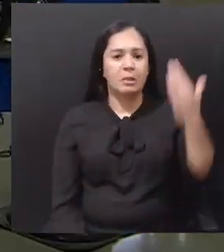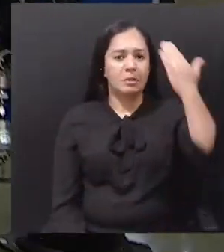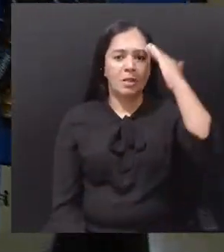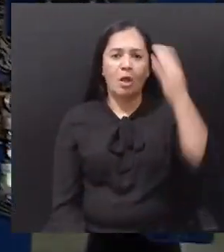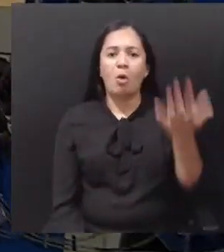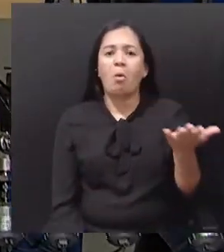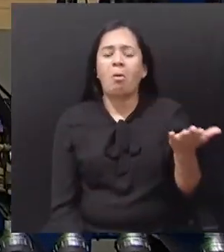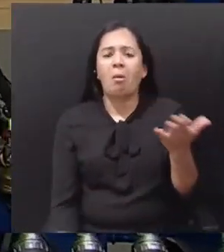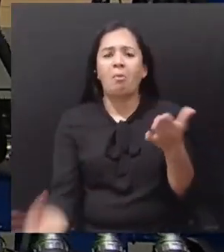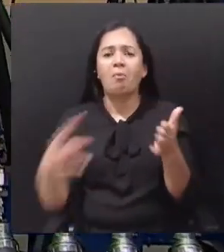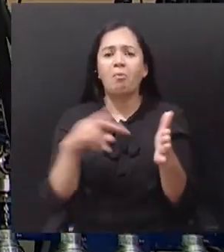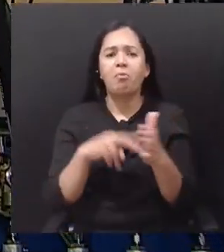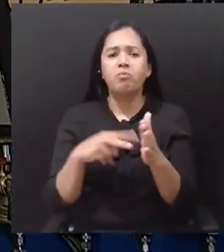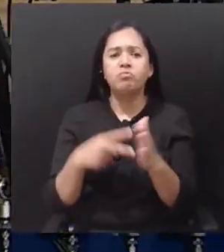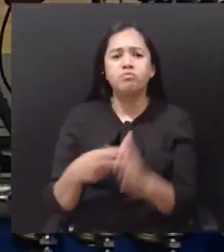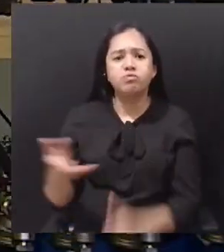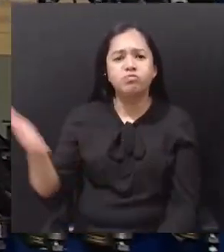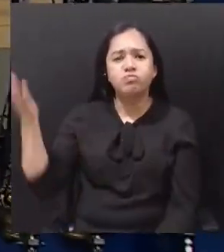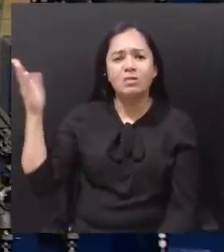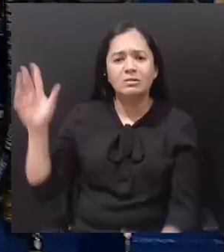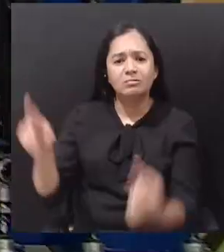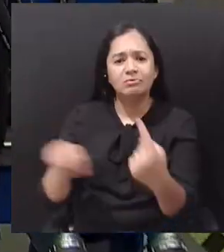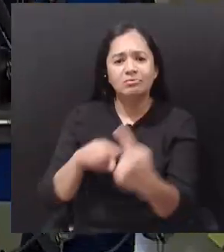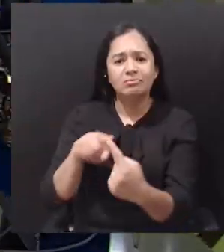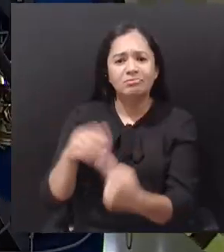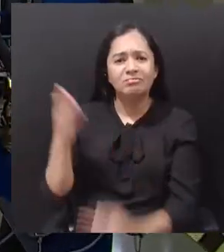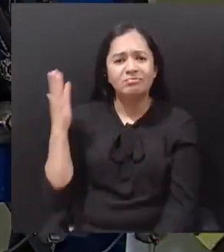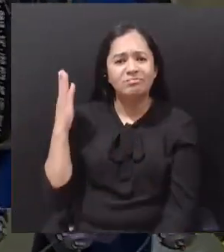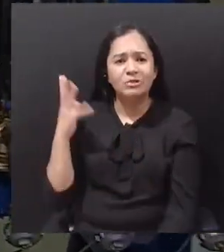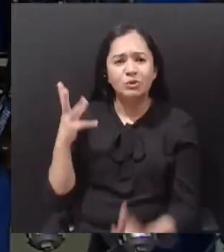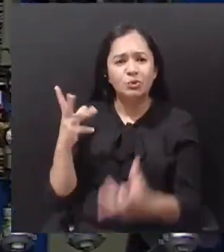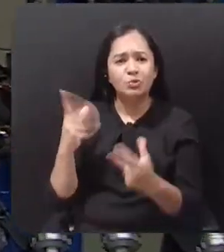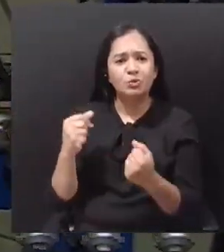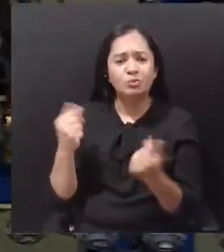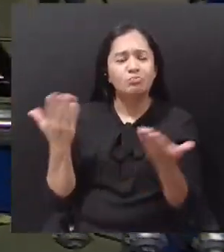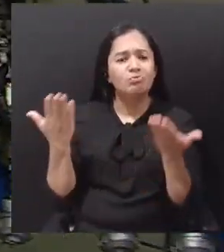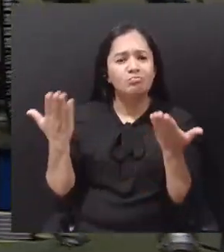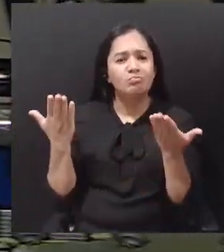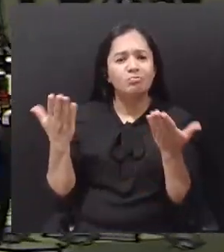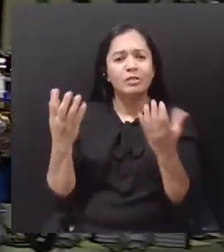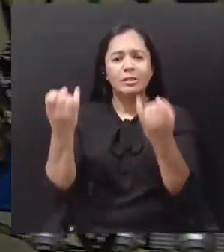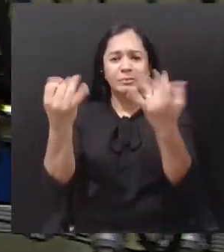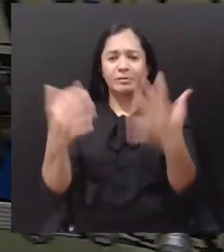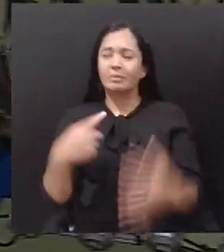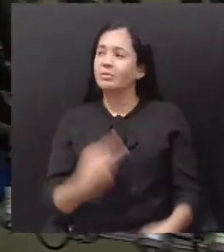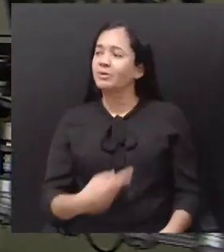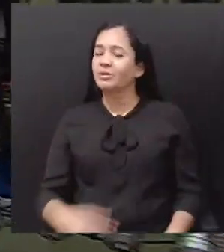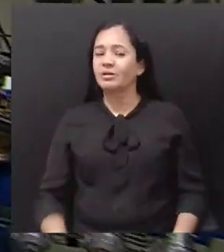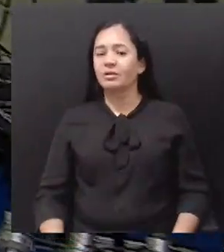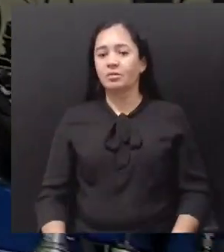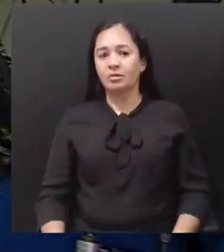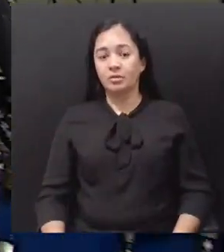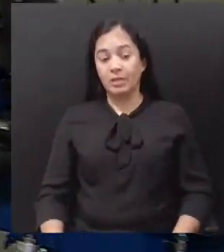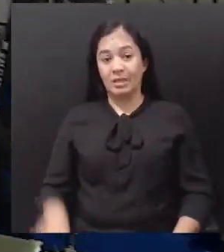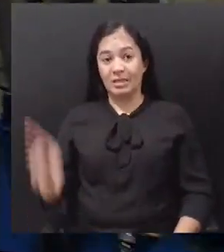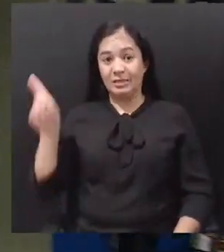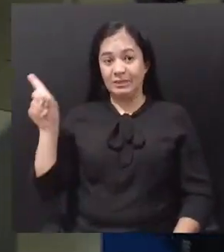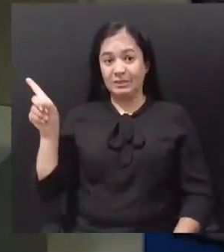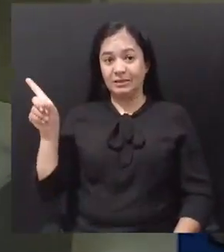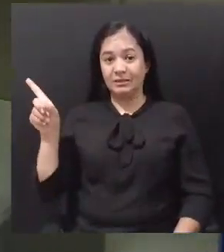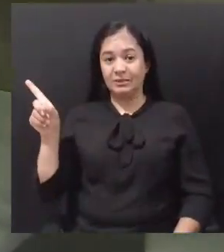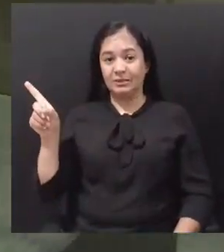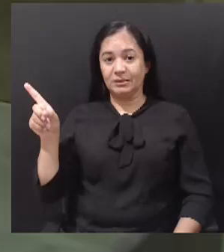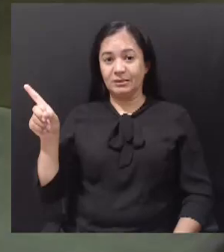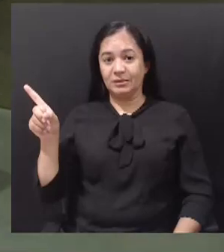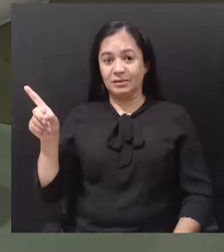significado e a finalidade de tudo isso aqui. Então conta para o pessoal, Matheus. Esses equipamentos aqui, eles não fazem parte da máquina, é